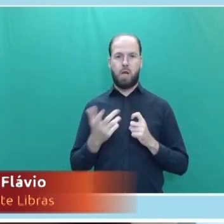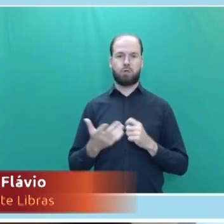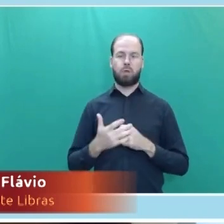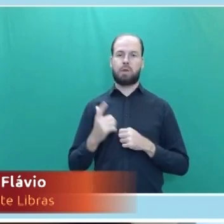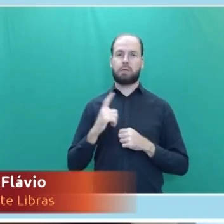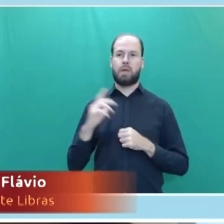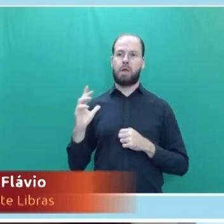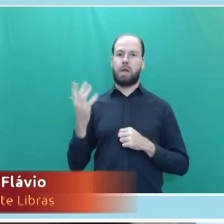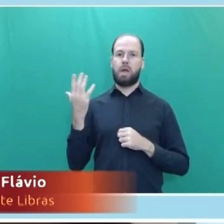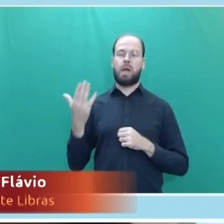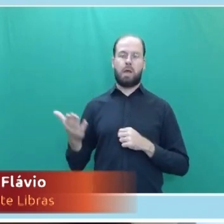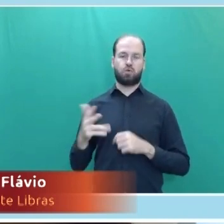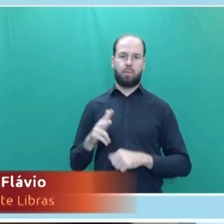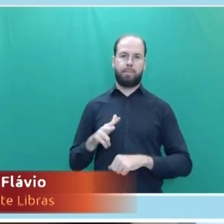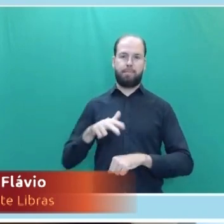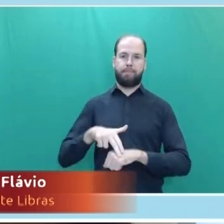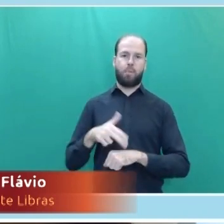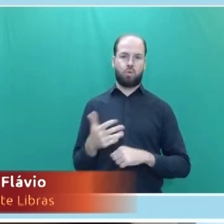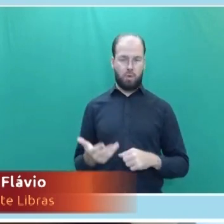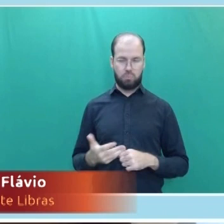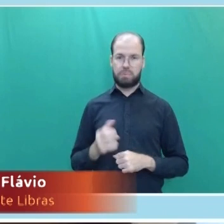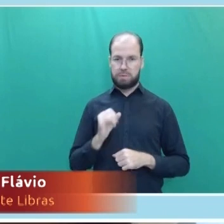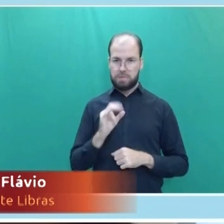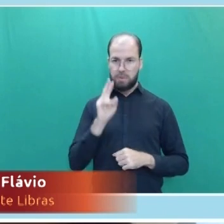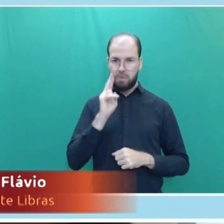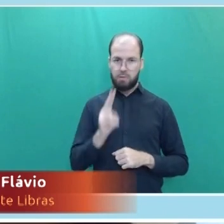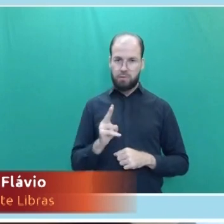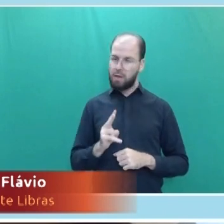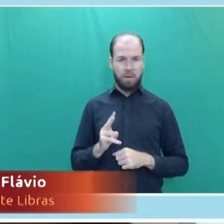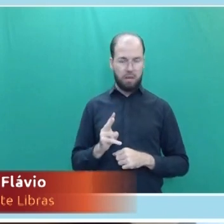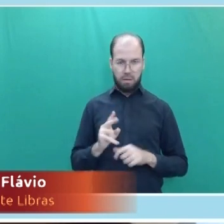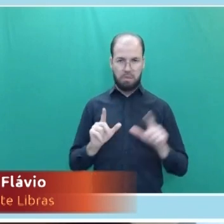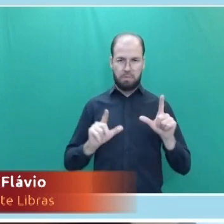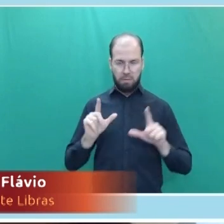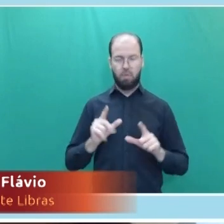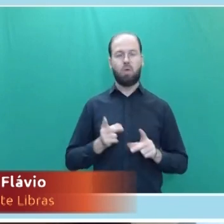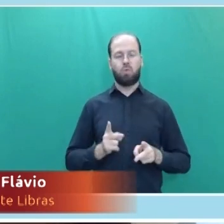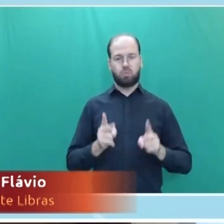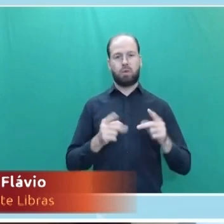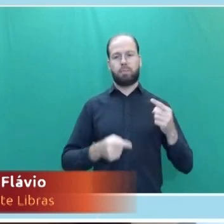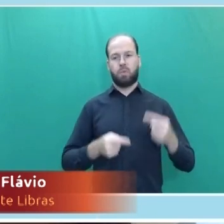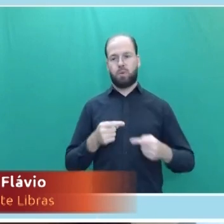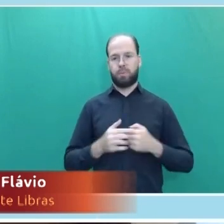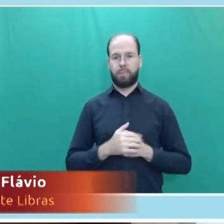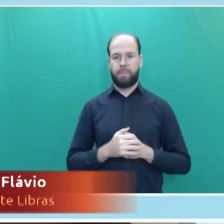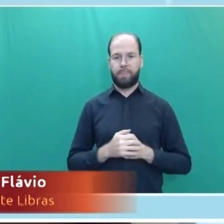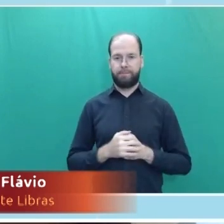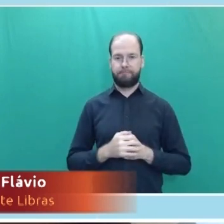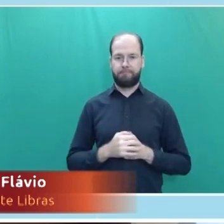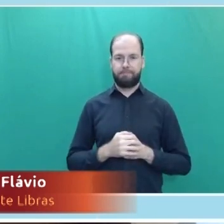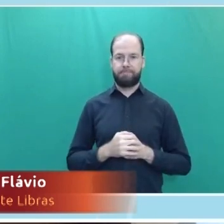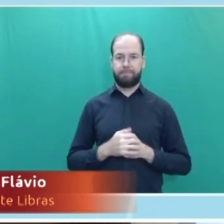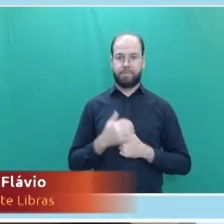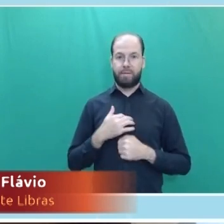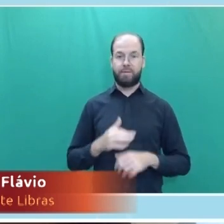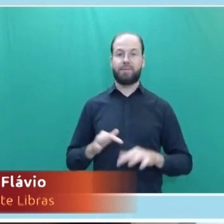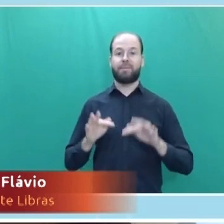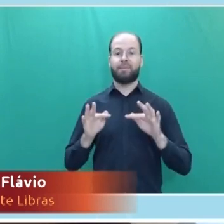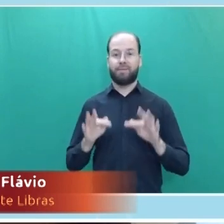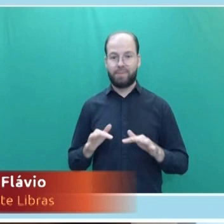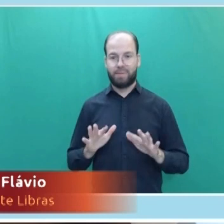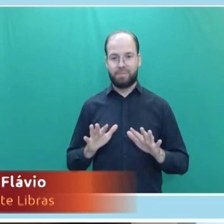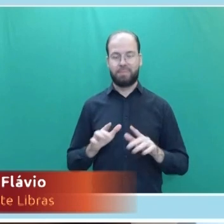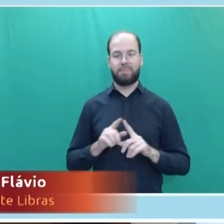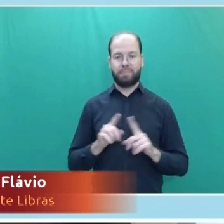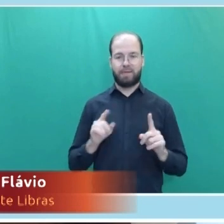de protagonismo, né? Enquanto a gente não vê isso na televisão, a gente vai continuar achando polêmica, né? Eu ia terminar com a fala do Mário, mas acho que é